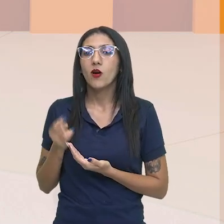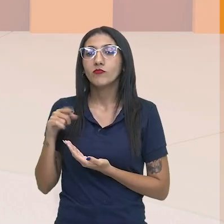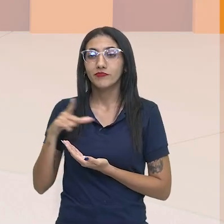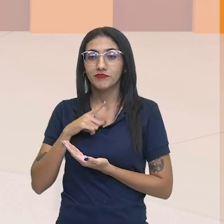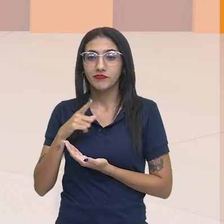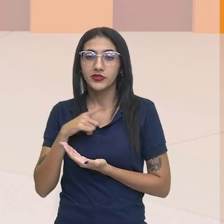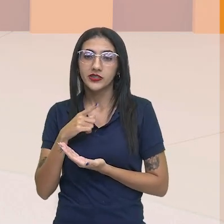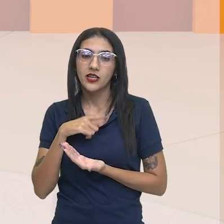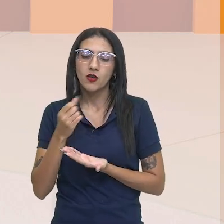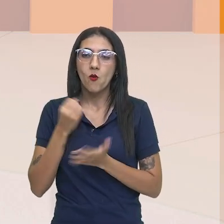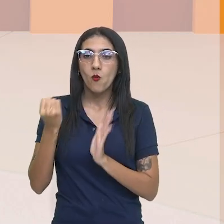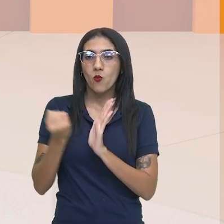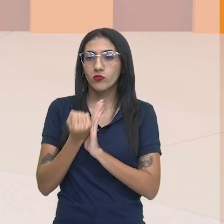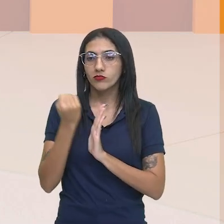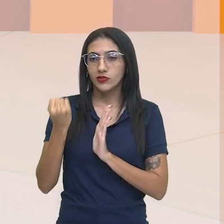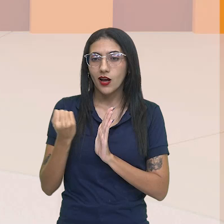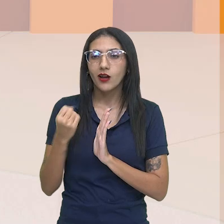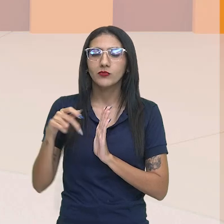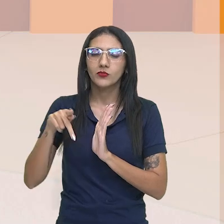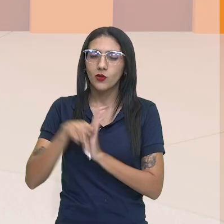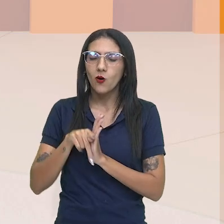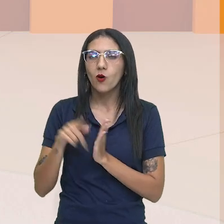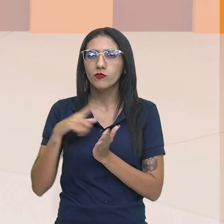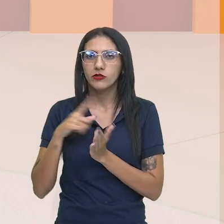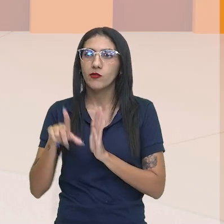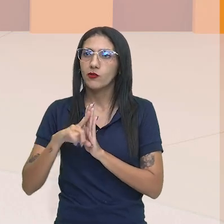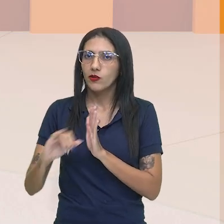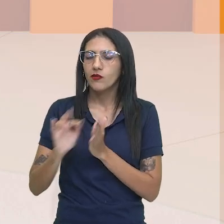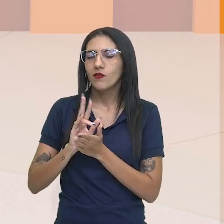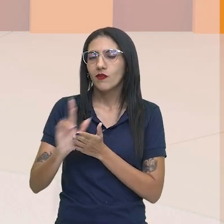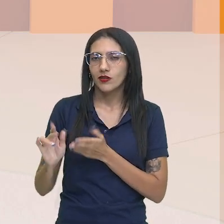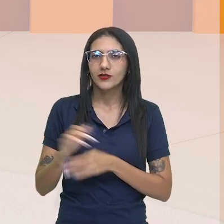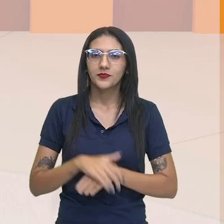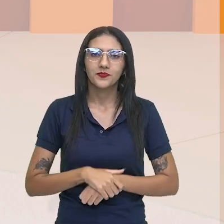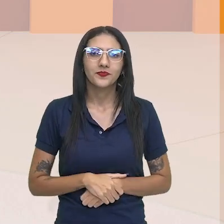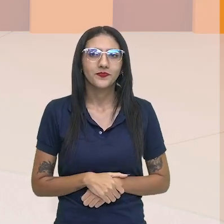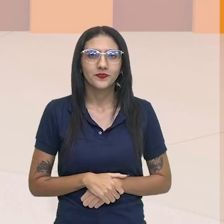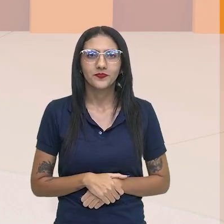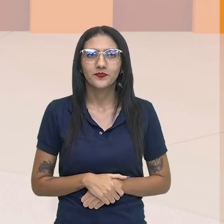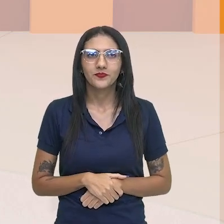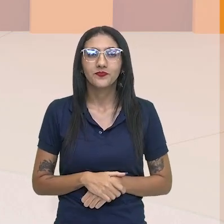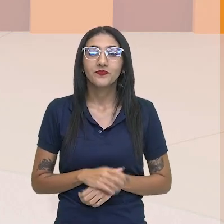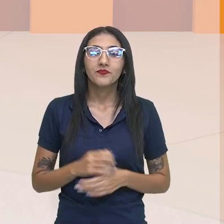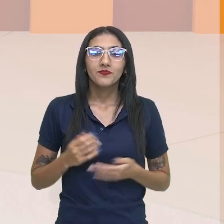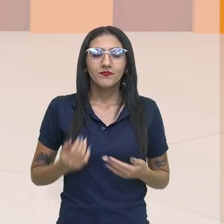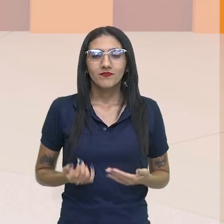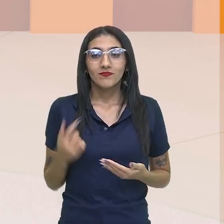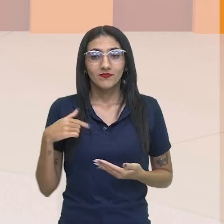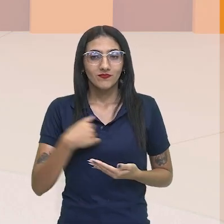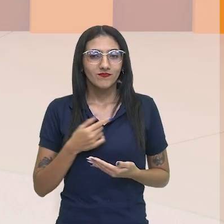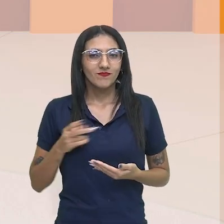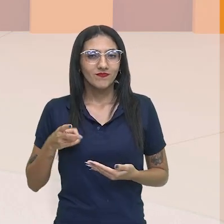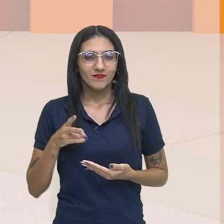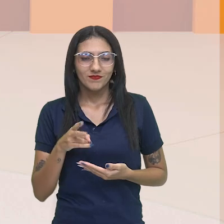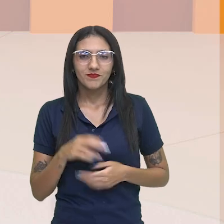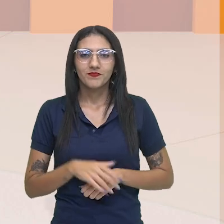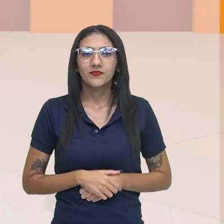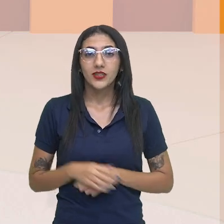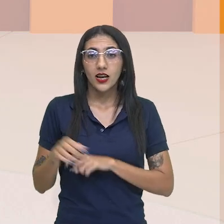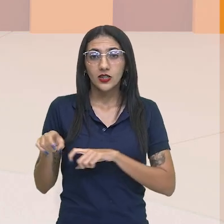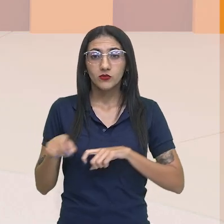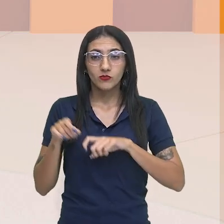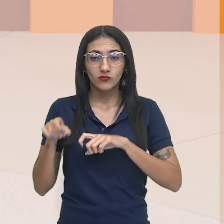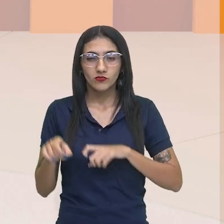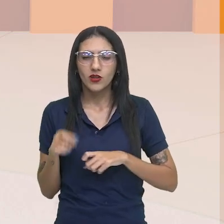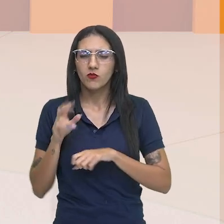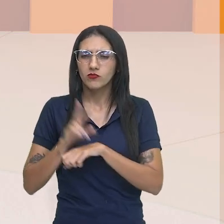um contrato de trabalho, né? Tem atribuições feitas normalmente. Bom, pessoal, vamos continuar então. A agricultura do Brasil, então, a